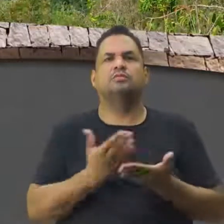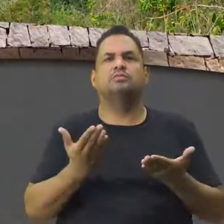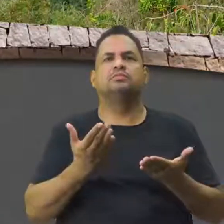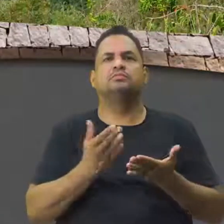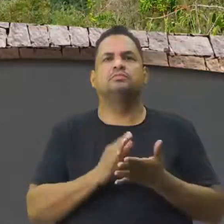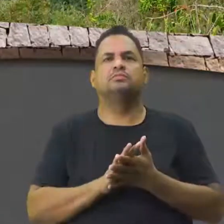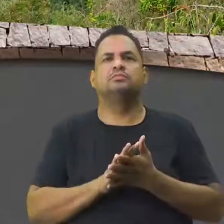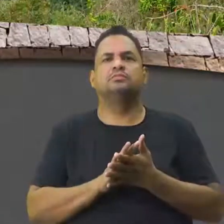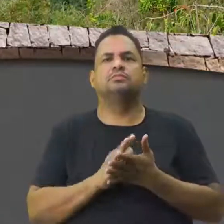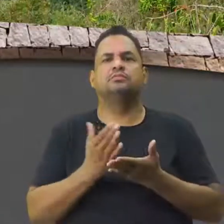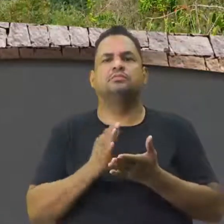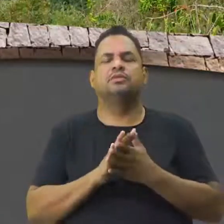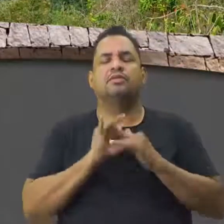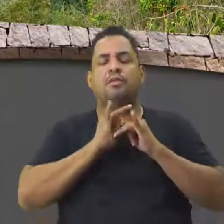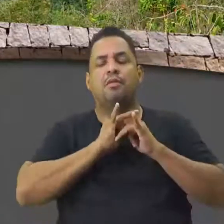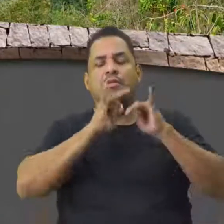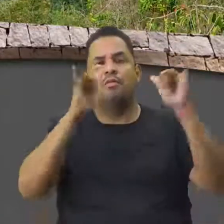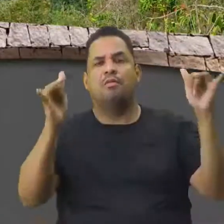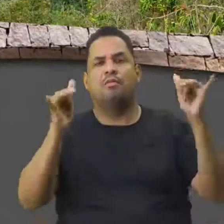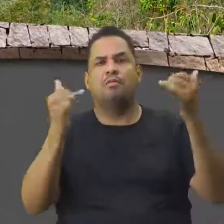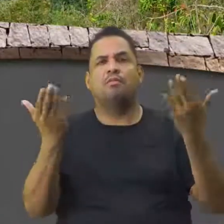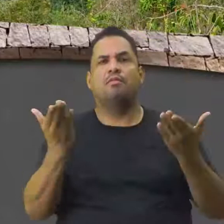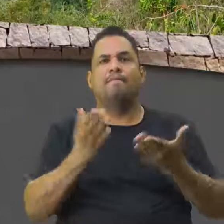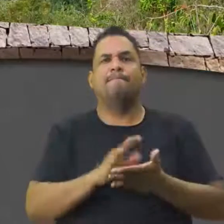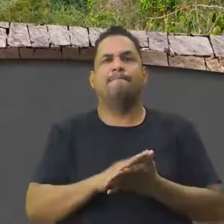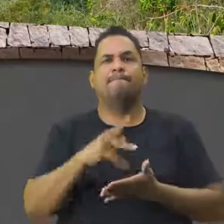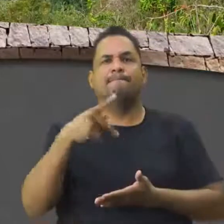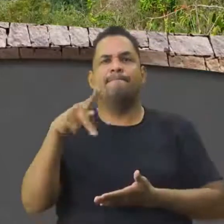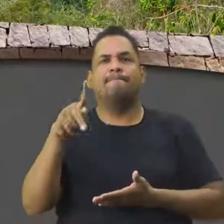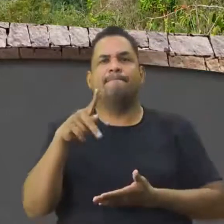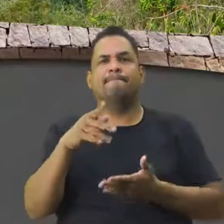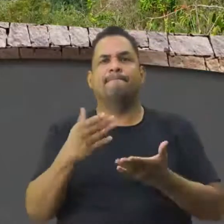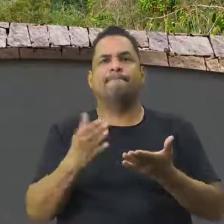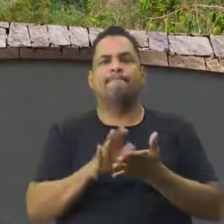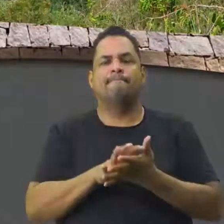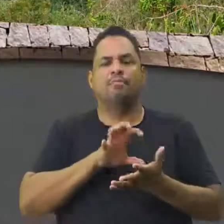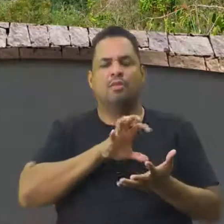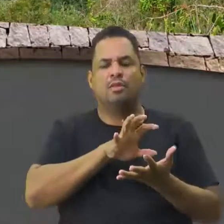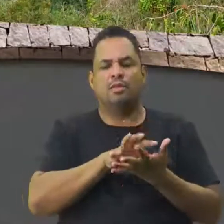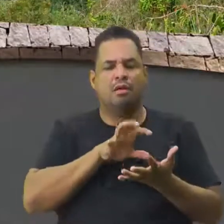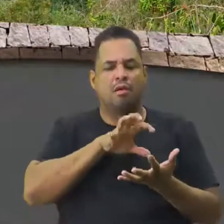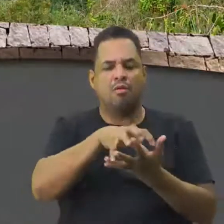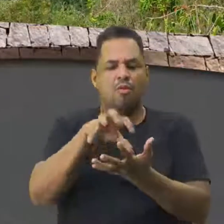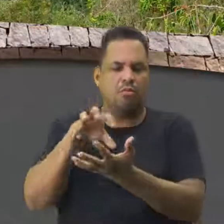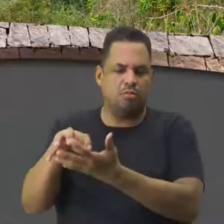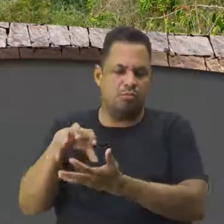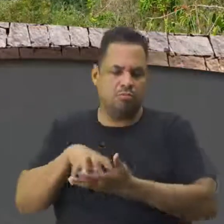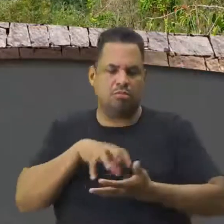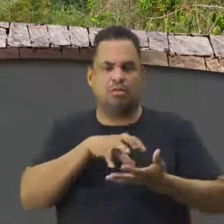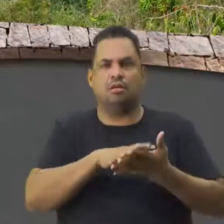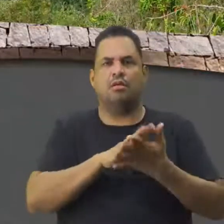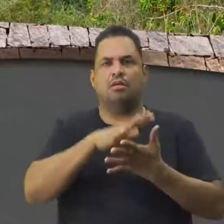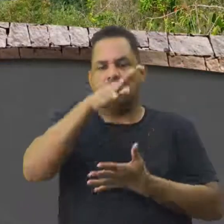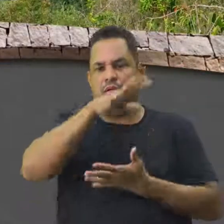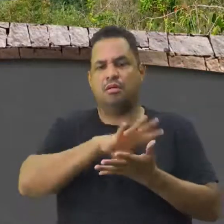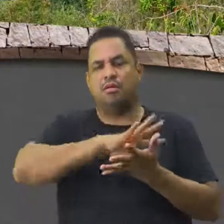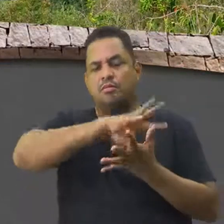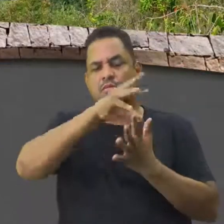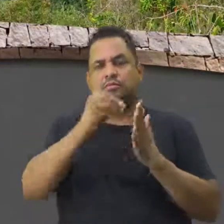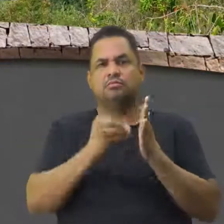uma grande propaganda para ocupar a Amazônia.